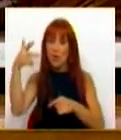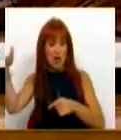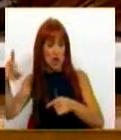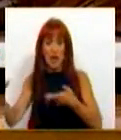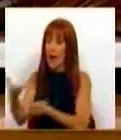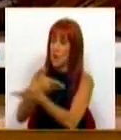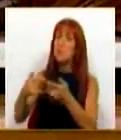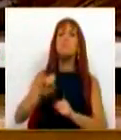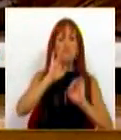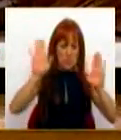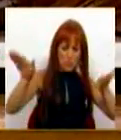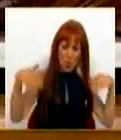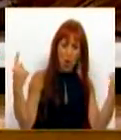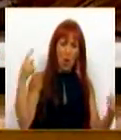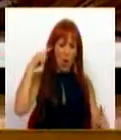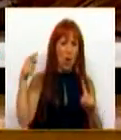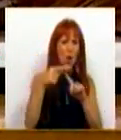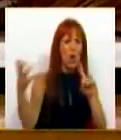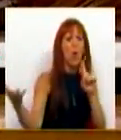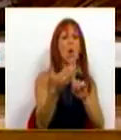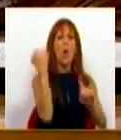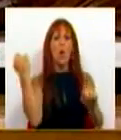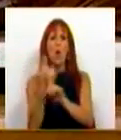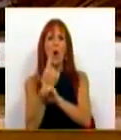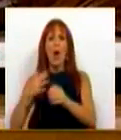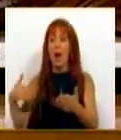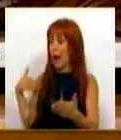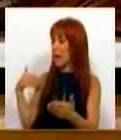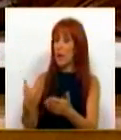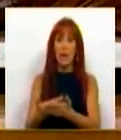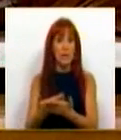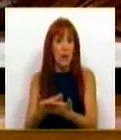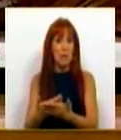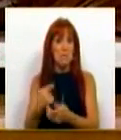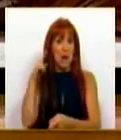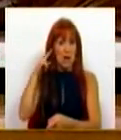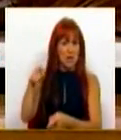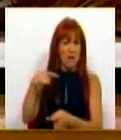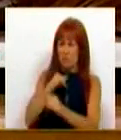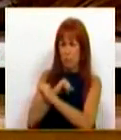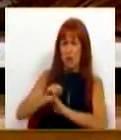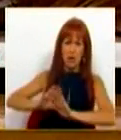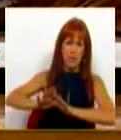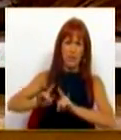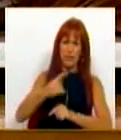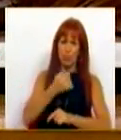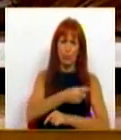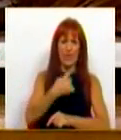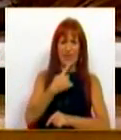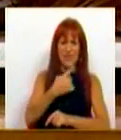tem sido possível alcançar objetivos que até então eram considerados impossíveis por